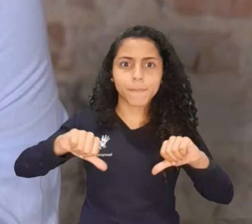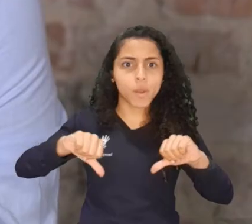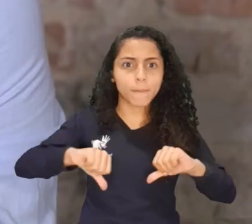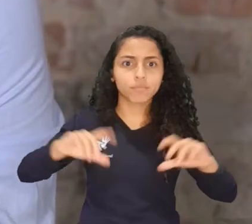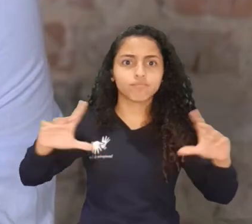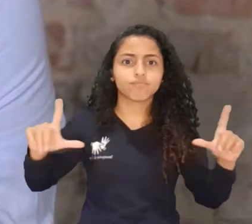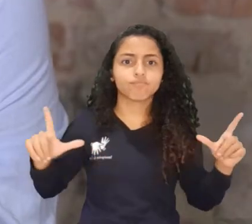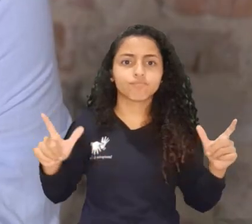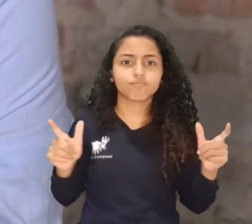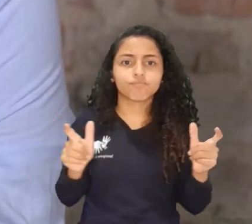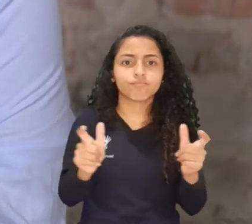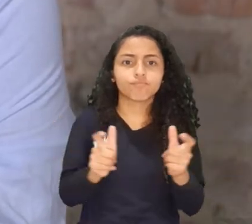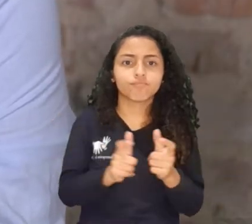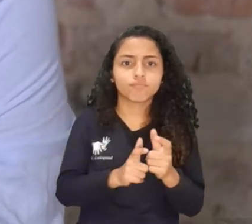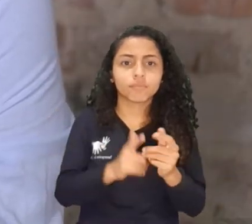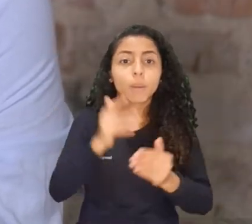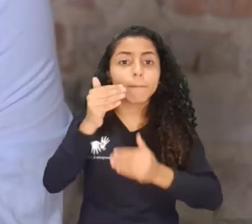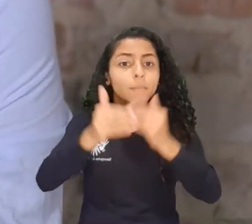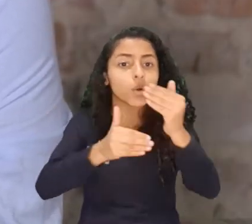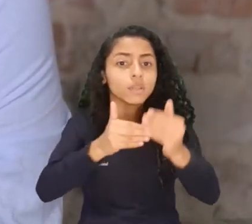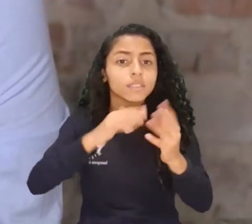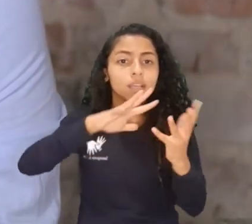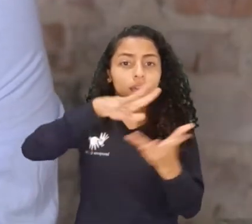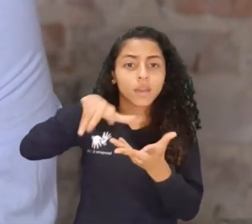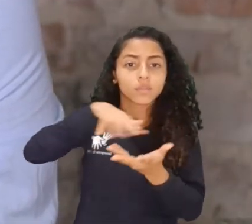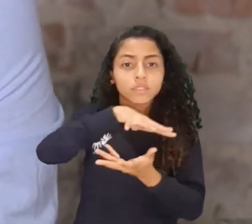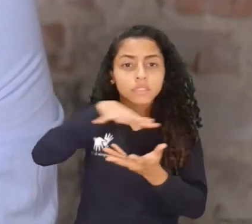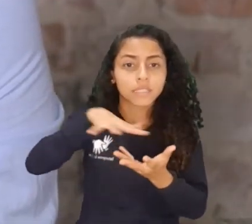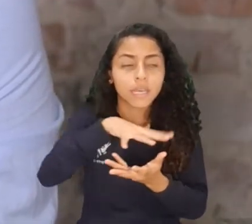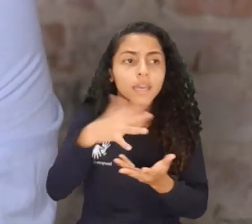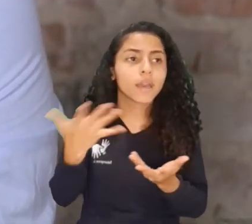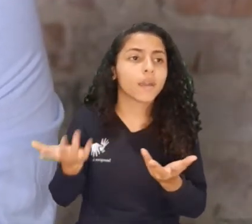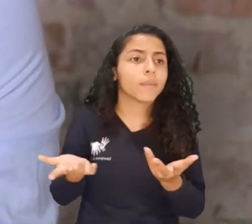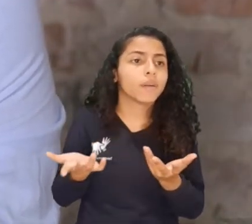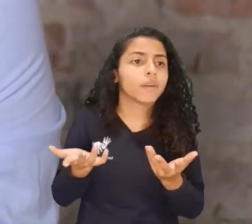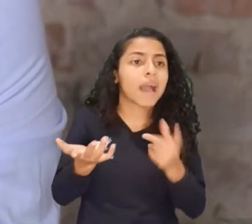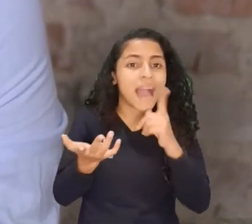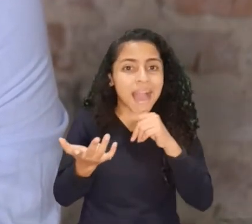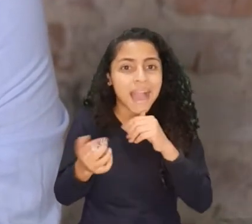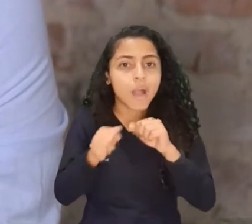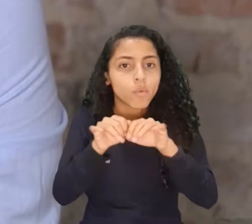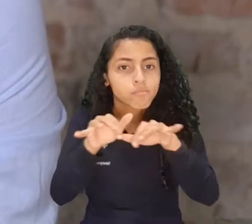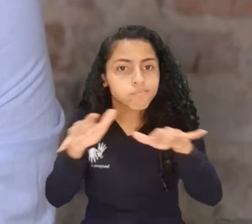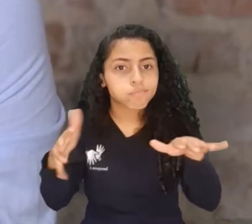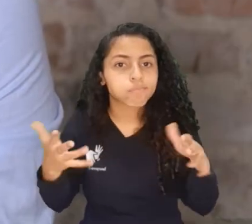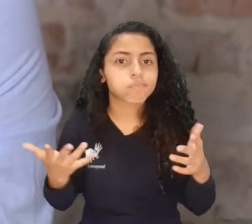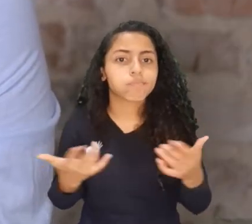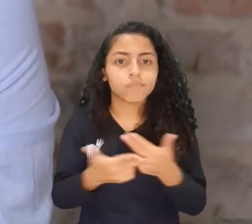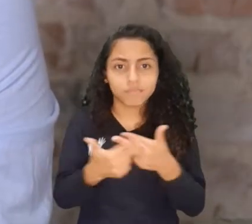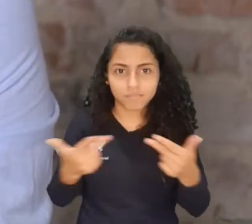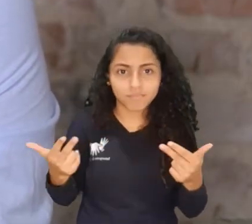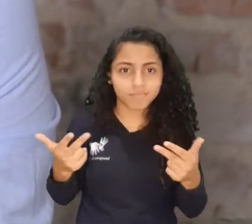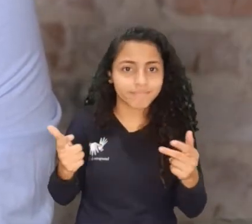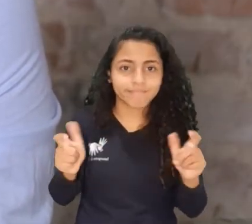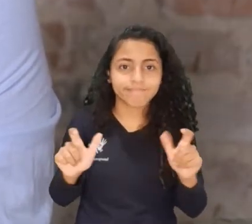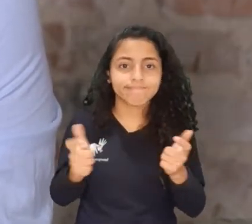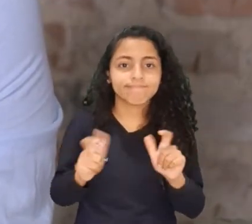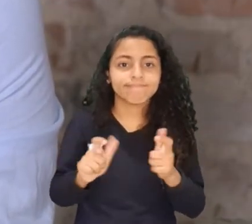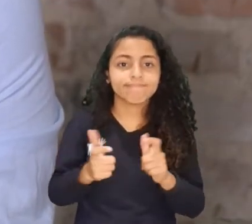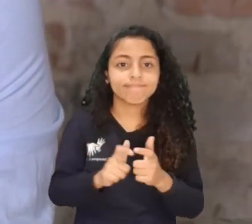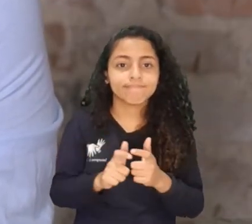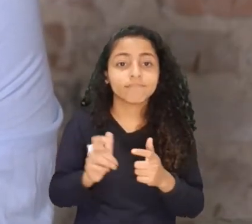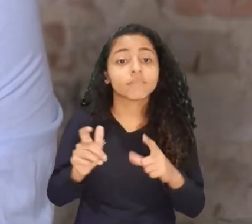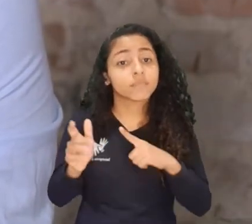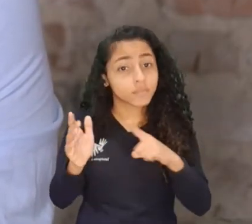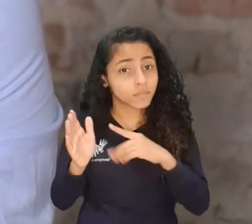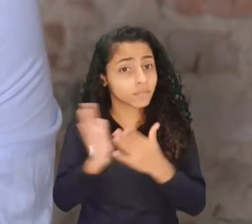processos do ecossistema, como ciclagem de nutriente, entrega de água e serviços desse tipo, e em alguns casos, como no